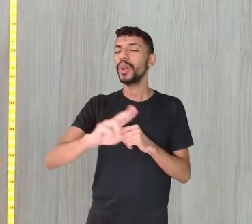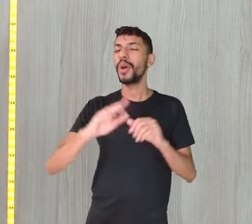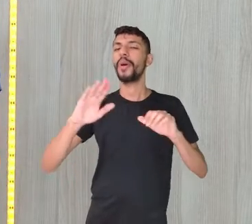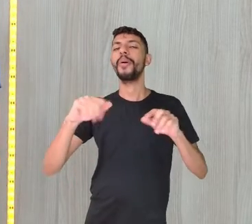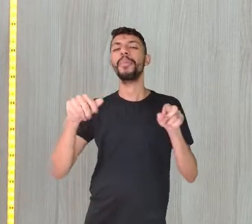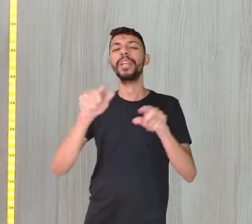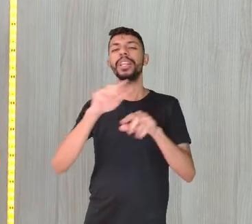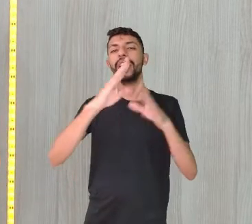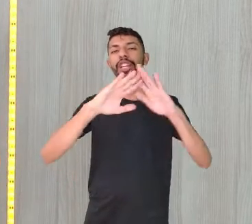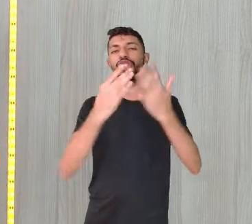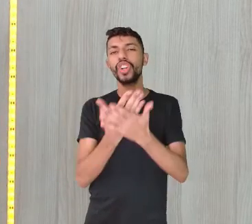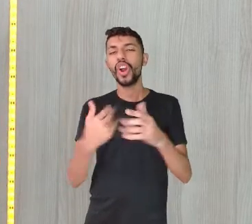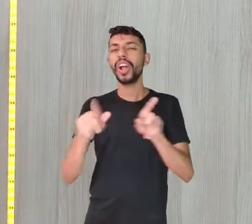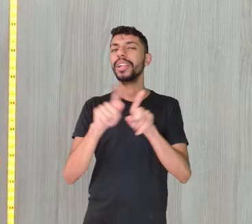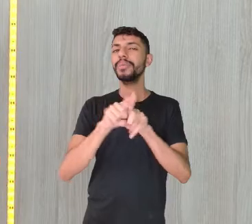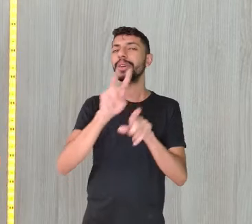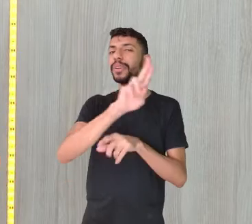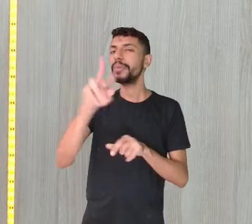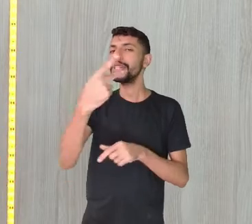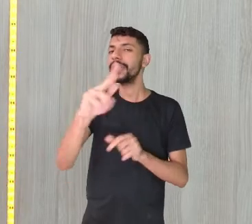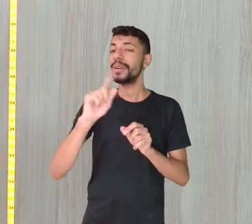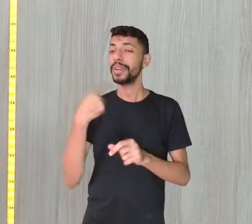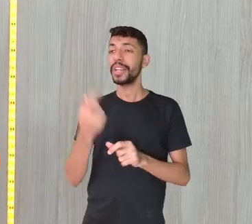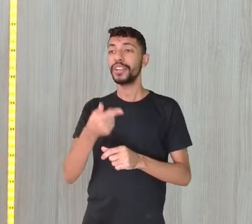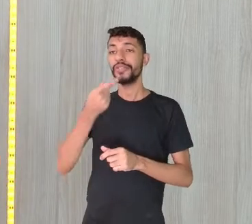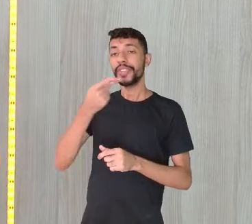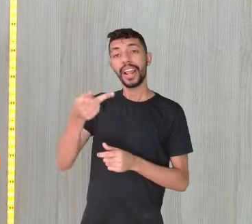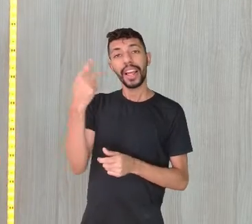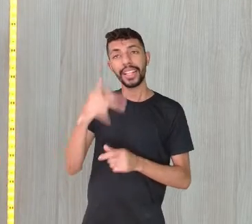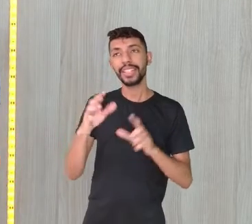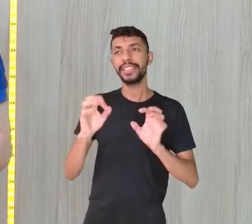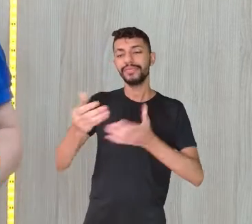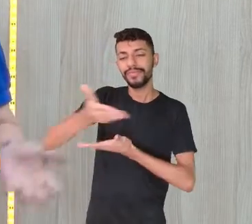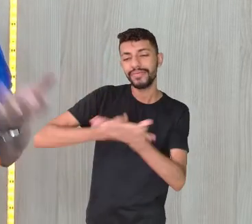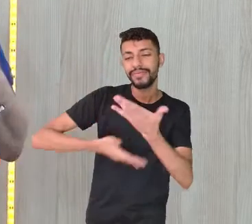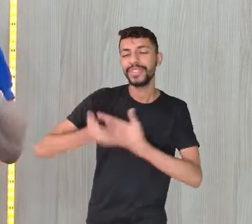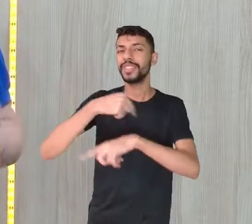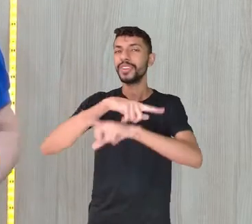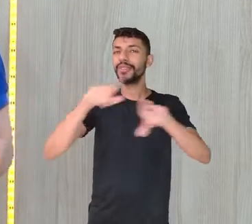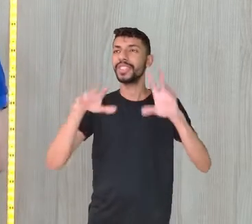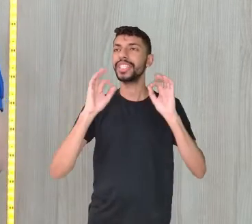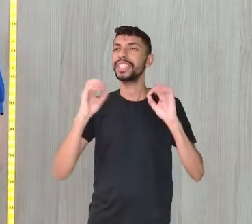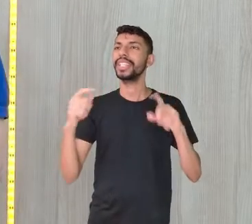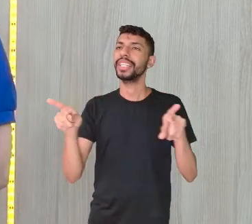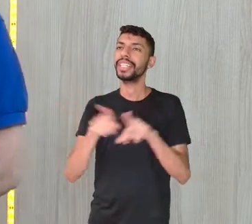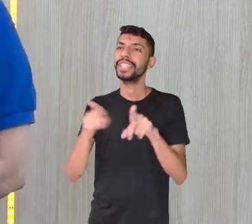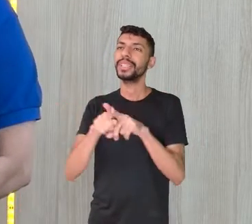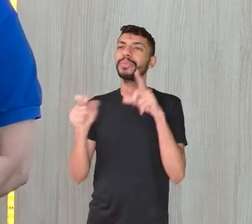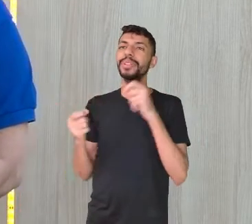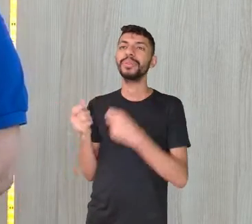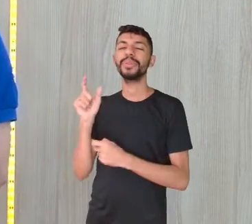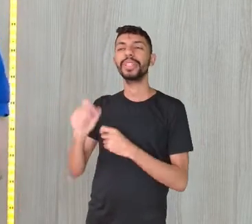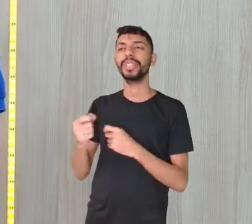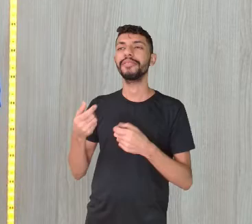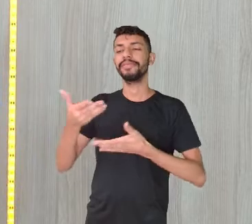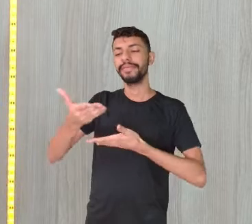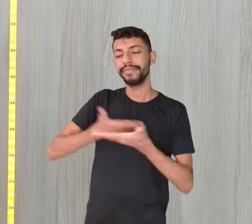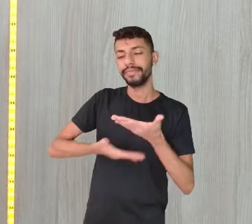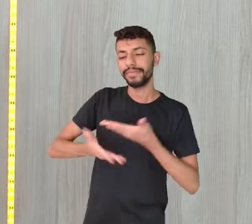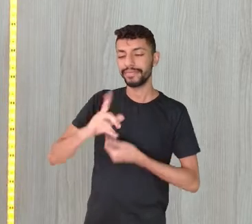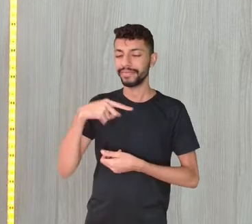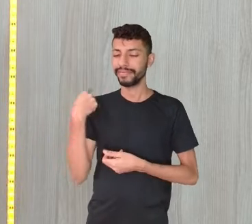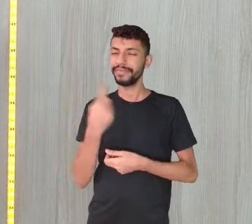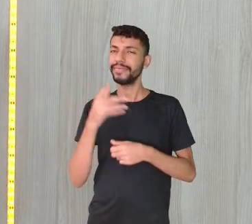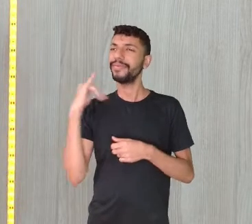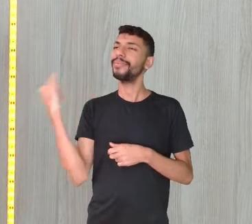nome, para a gente também poder falar aqui em tempo hábil, interagir com vocês e trazer vocês também interagirem